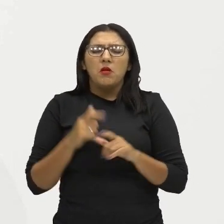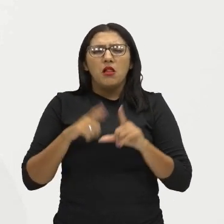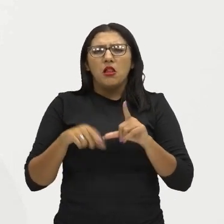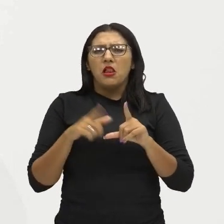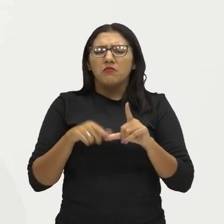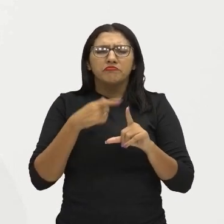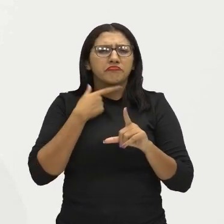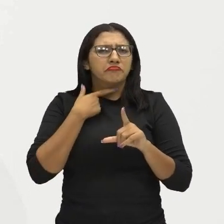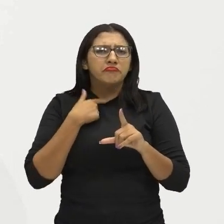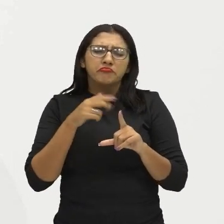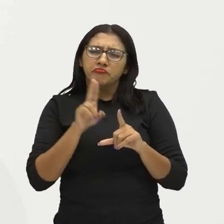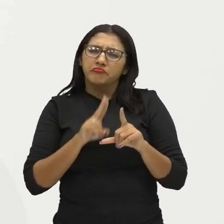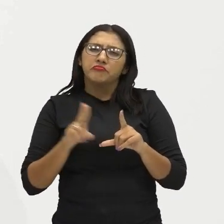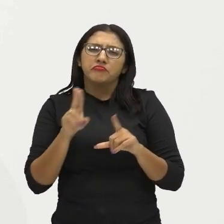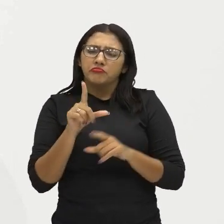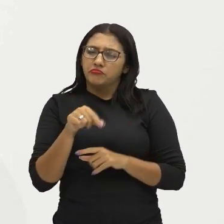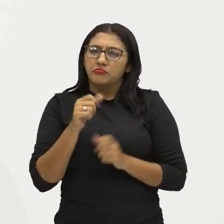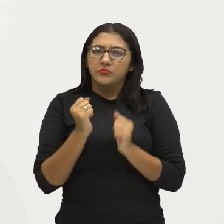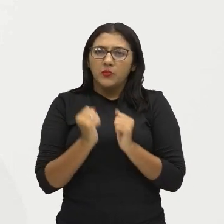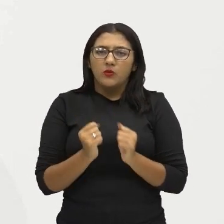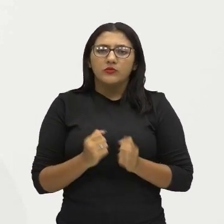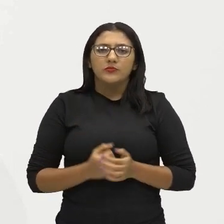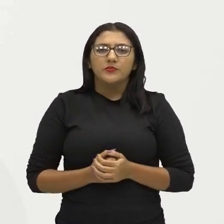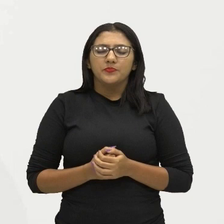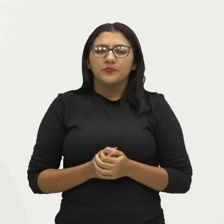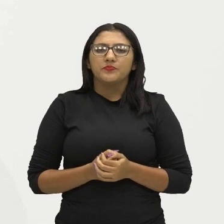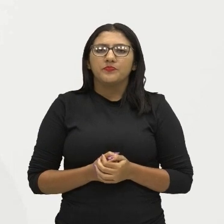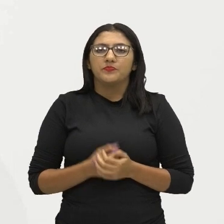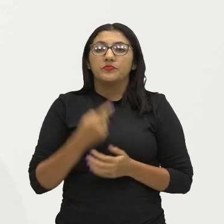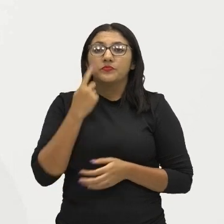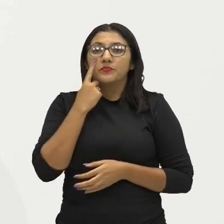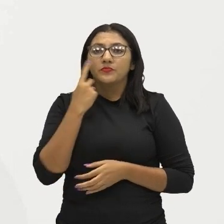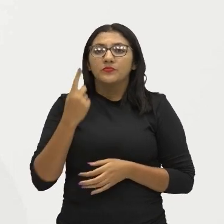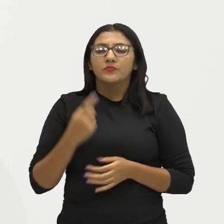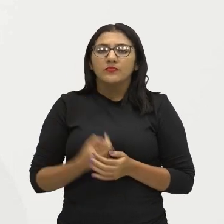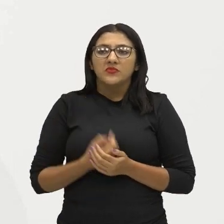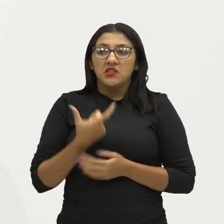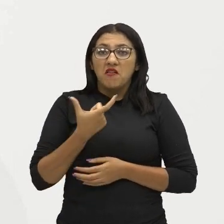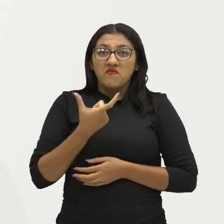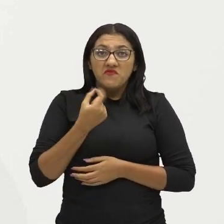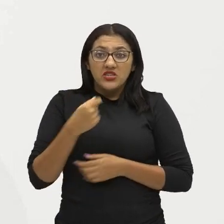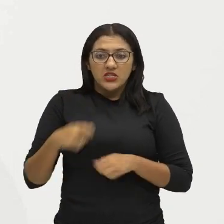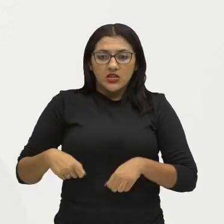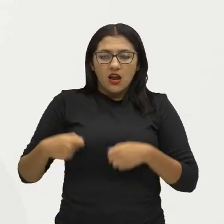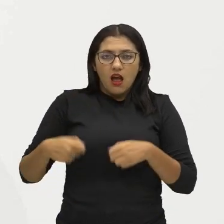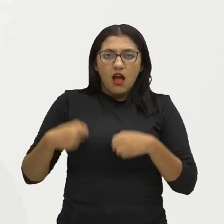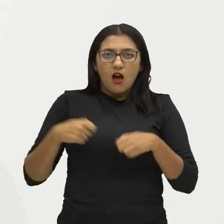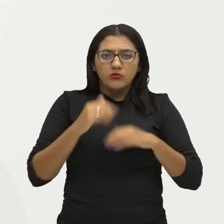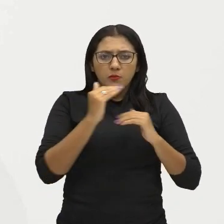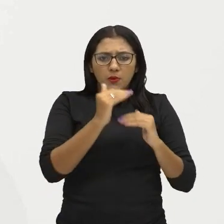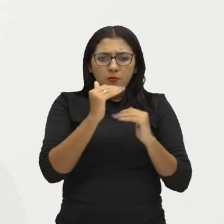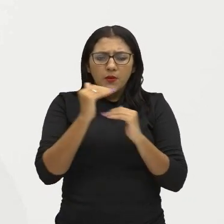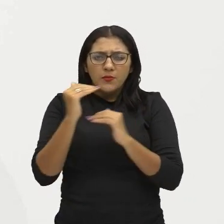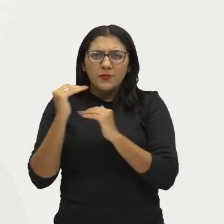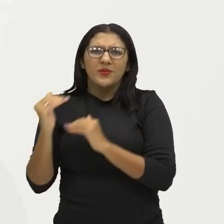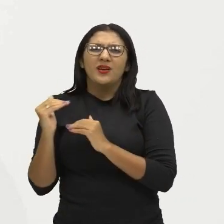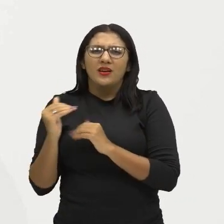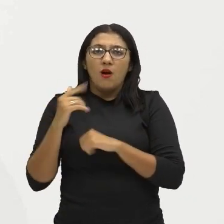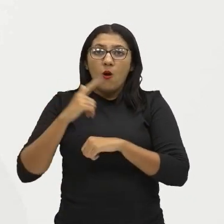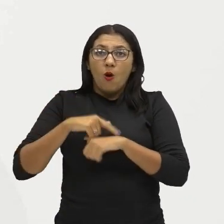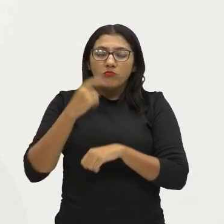do nosso alfabeto. Então, olha, 20 calças por hora, ó. Então,